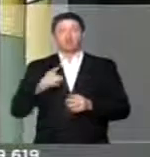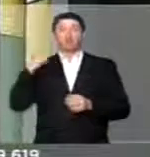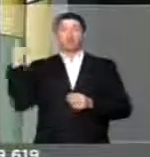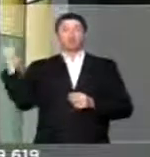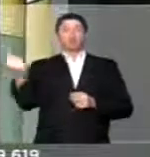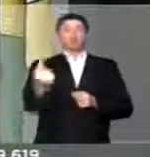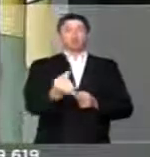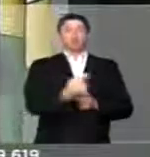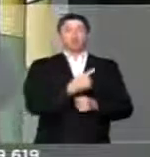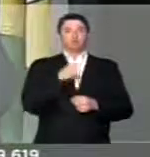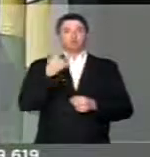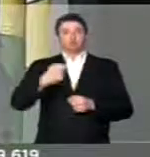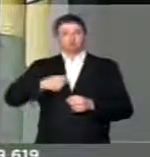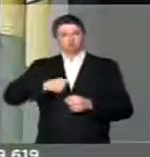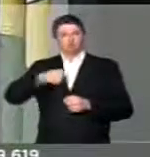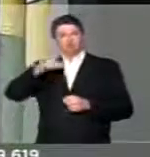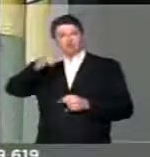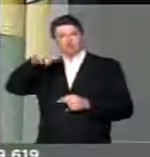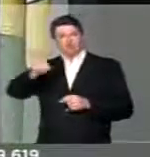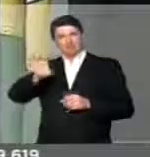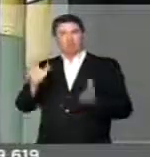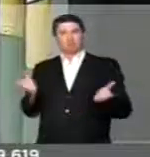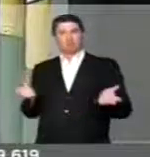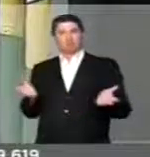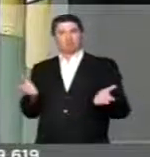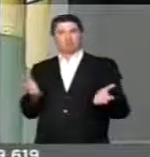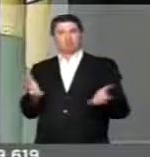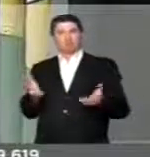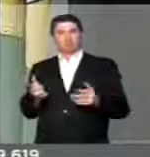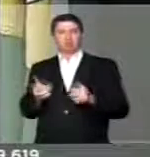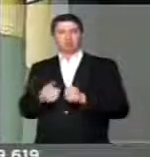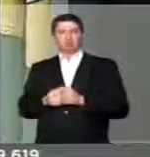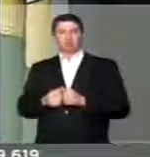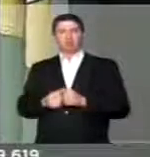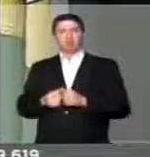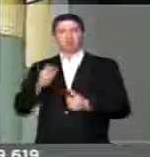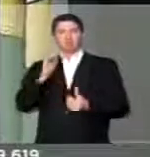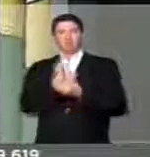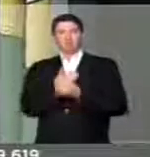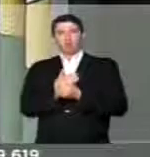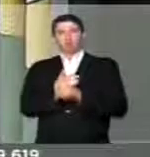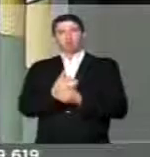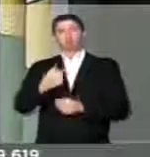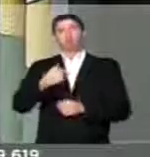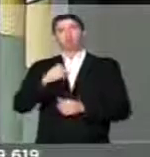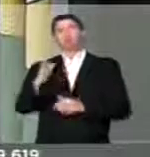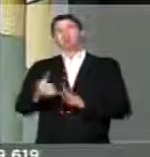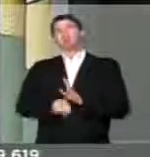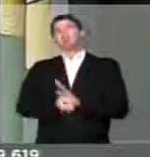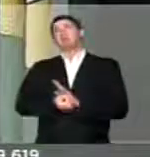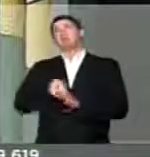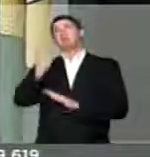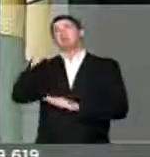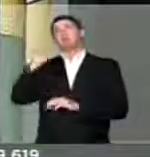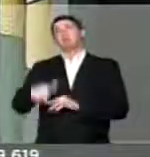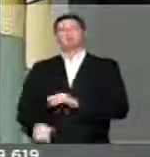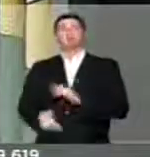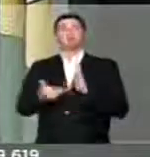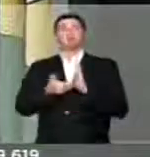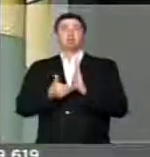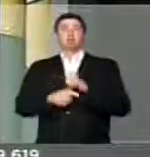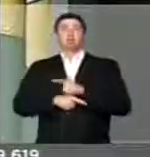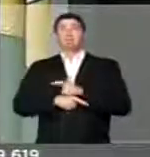nós somos criminosos. Responder a processo, eu já cansei de falar aqui nesta casa.